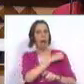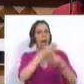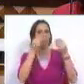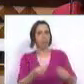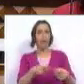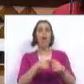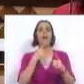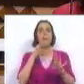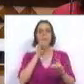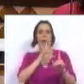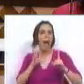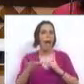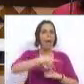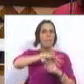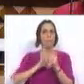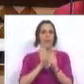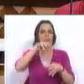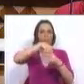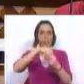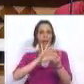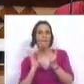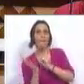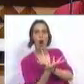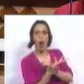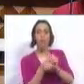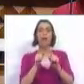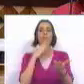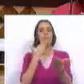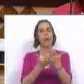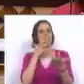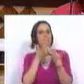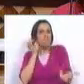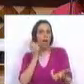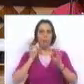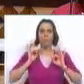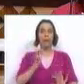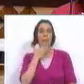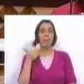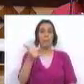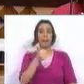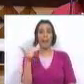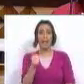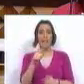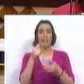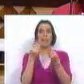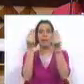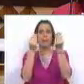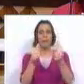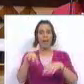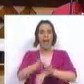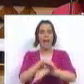de um determinado ambiente e envolvência para realce da própria beleza e das suas linhas